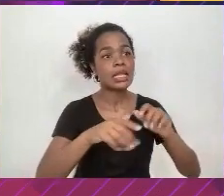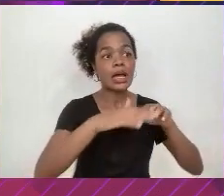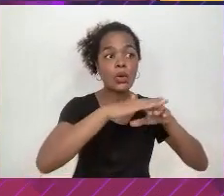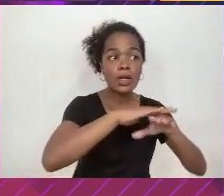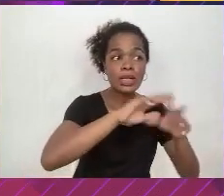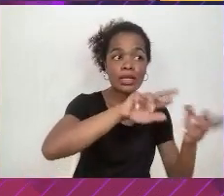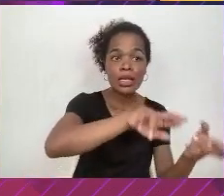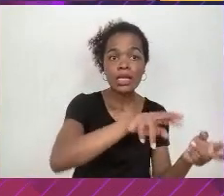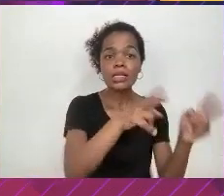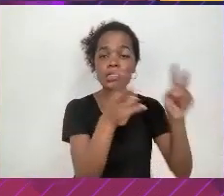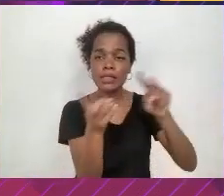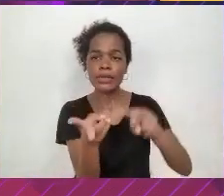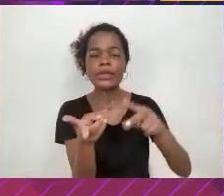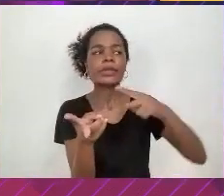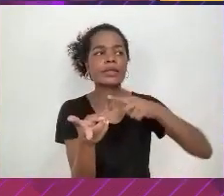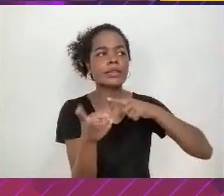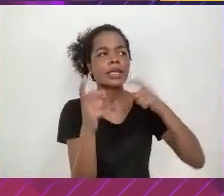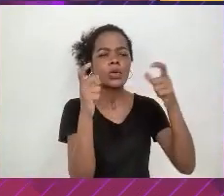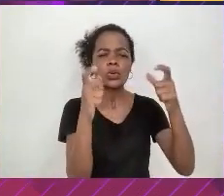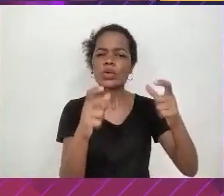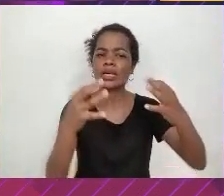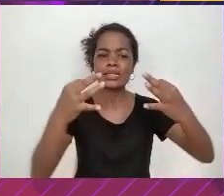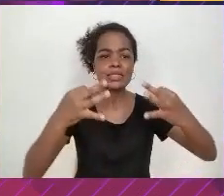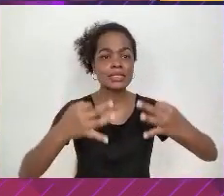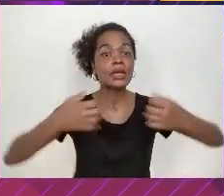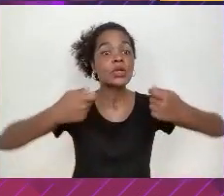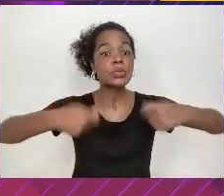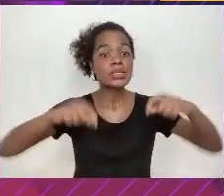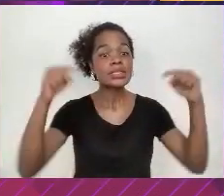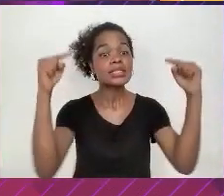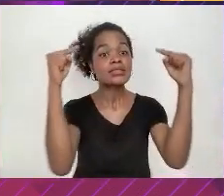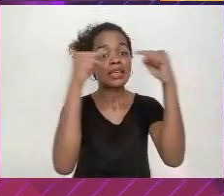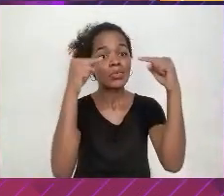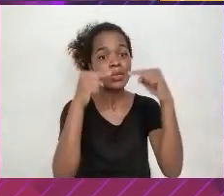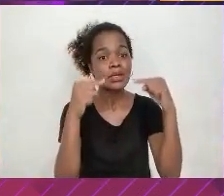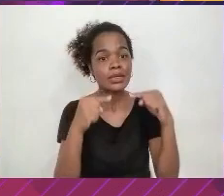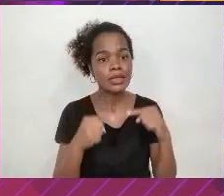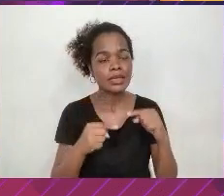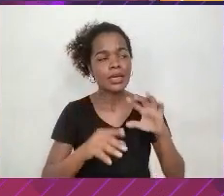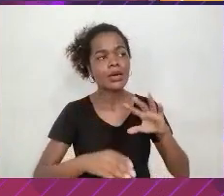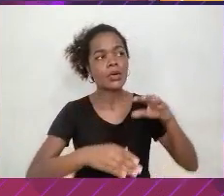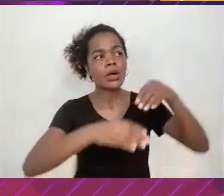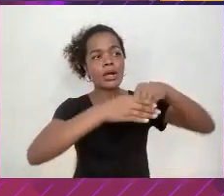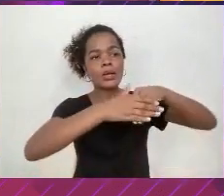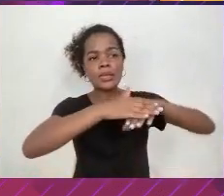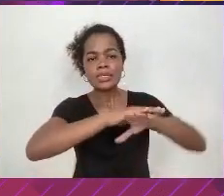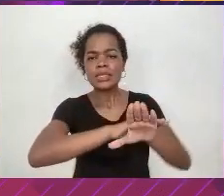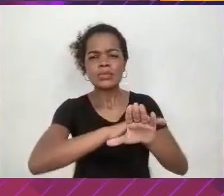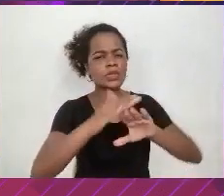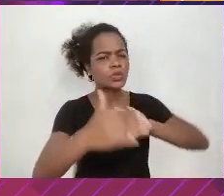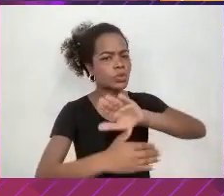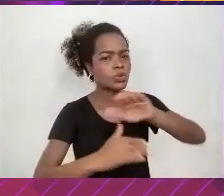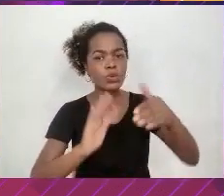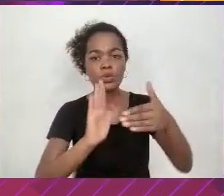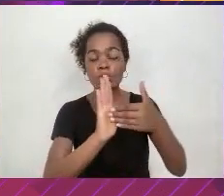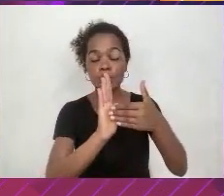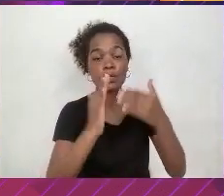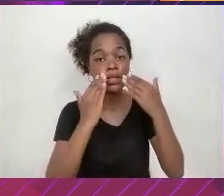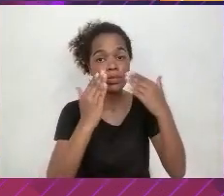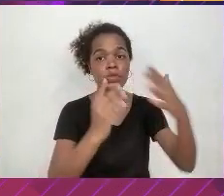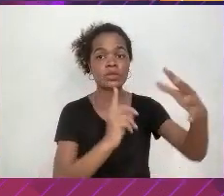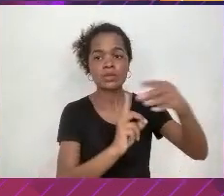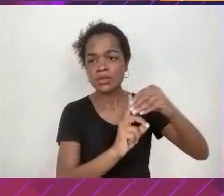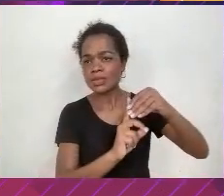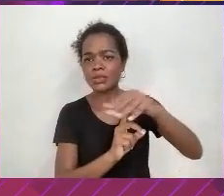a gente tem um lugar certo, ela tem que estar correspondendo, o nosso armazenamento tem que corresponder com todos os campos que estão na API, não pode